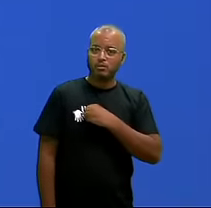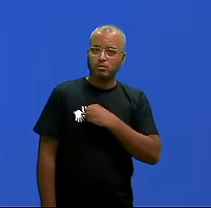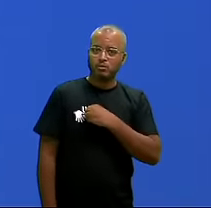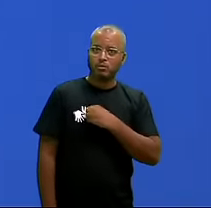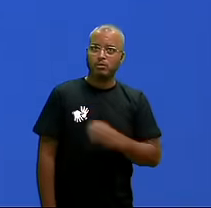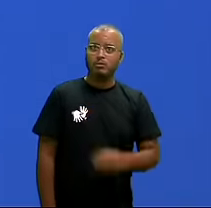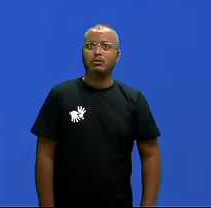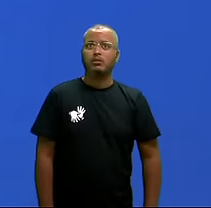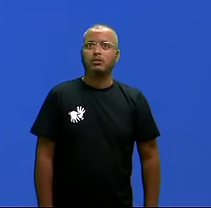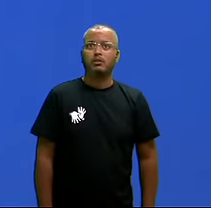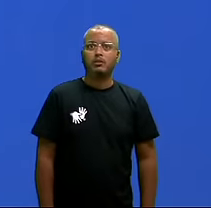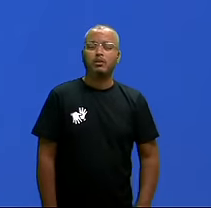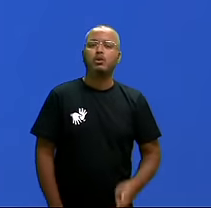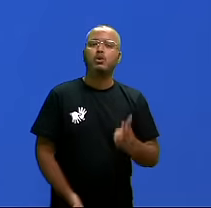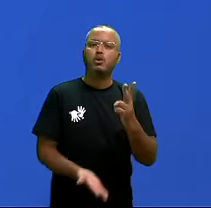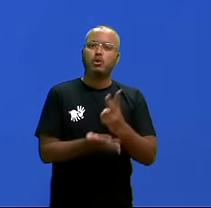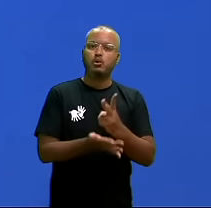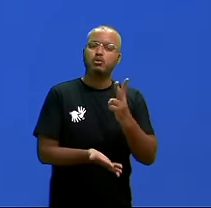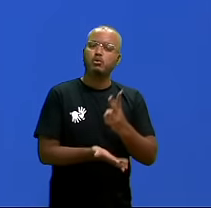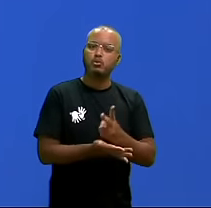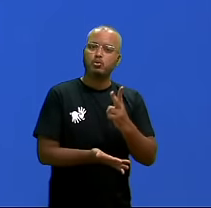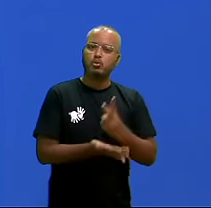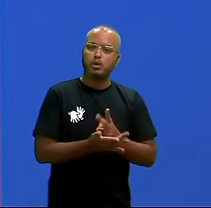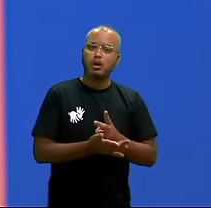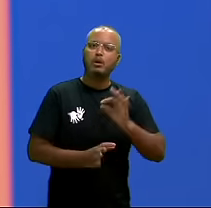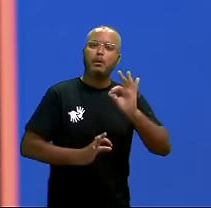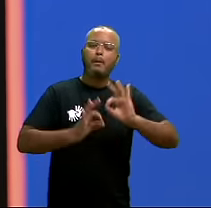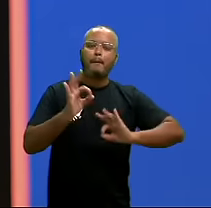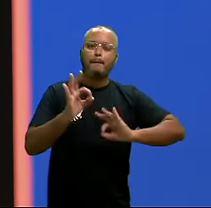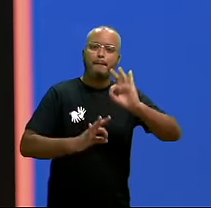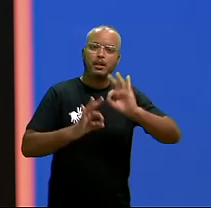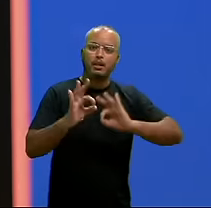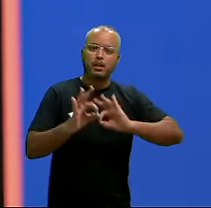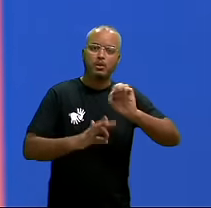cair. Continuaram seguindo o plano original.